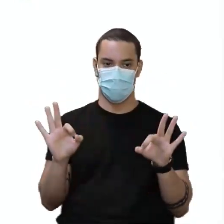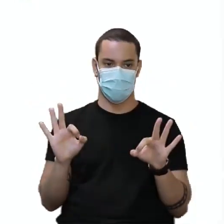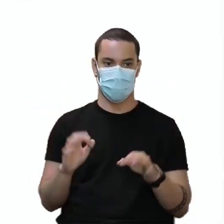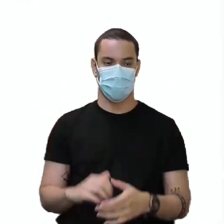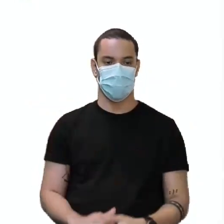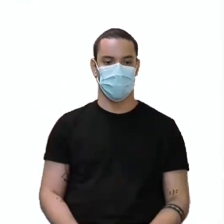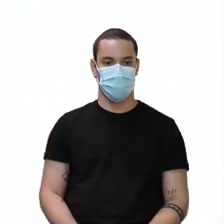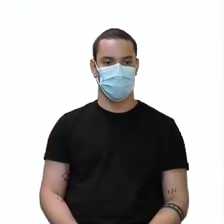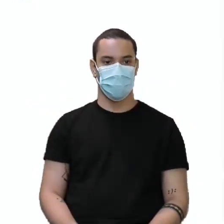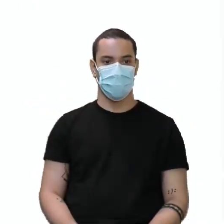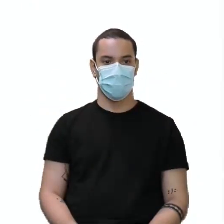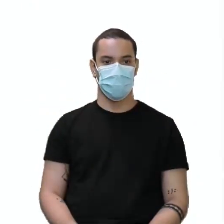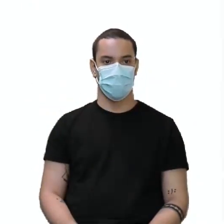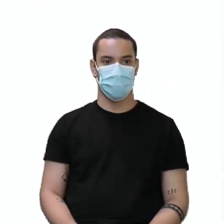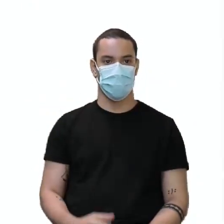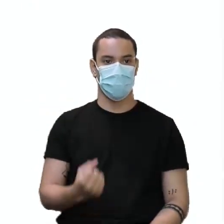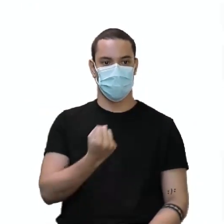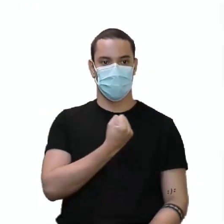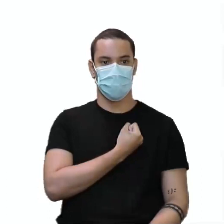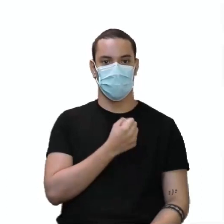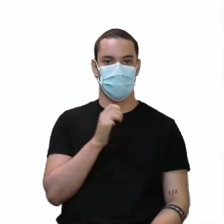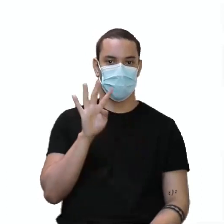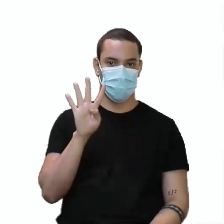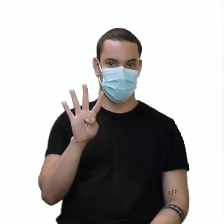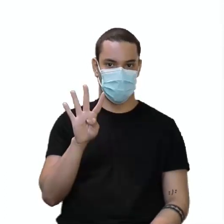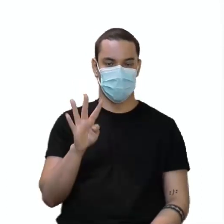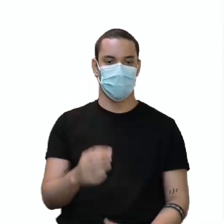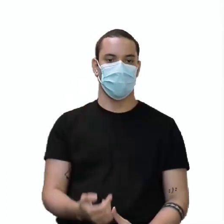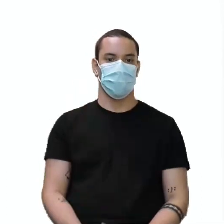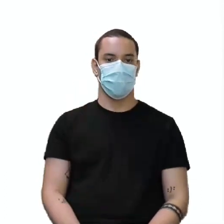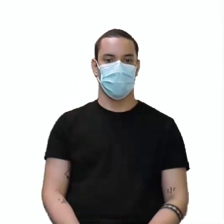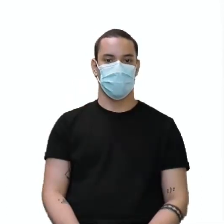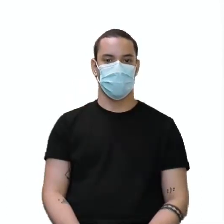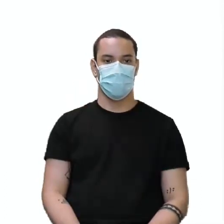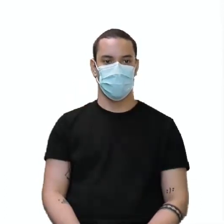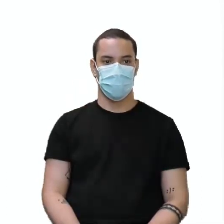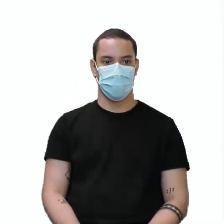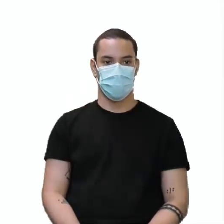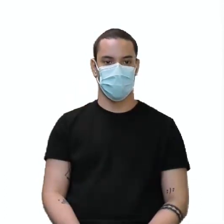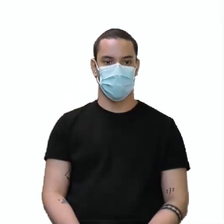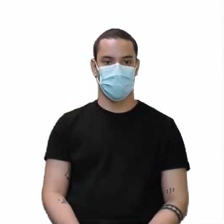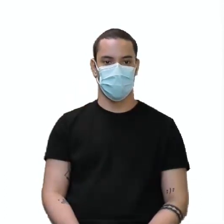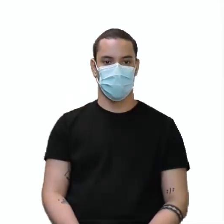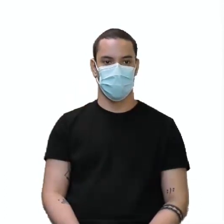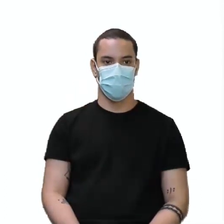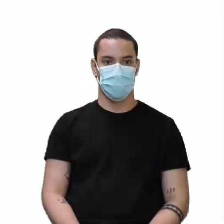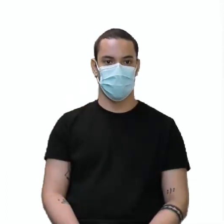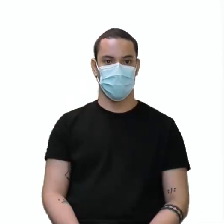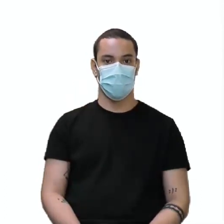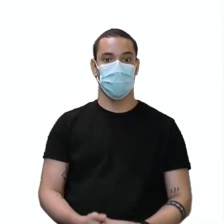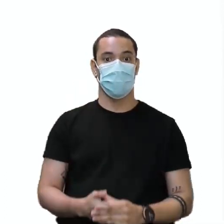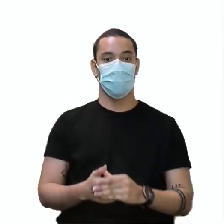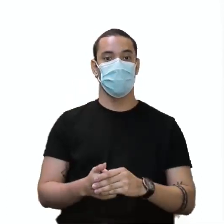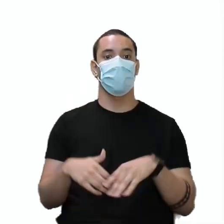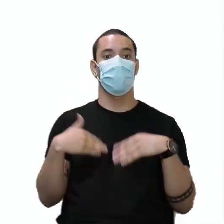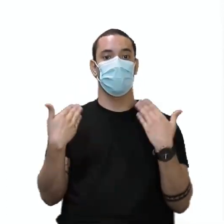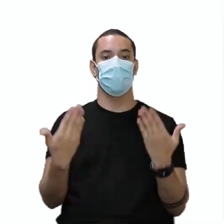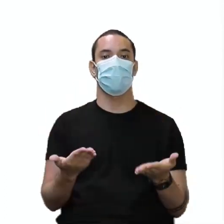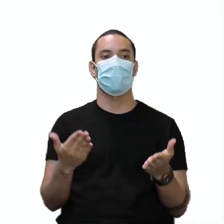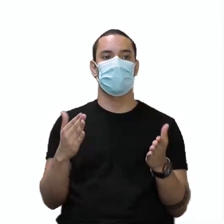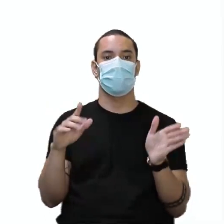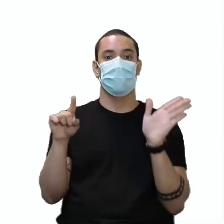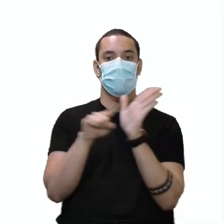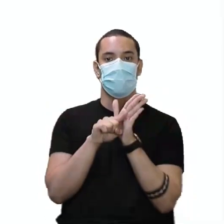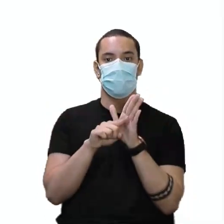E vamos para a questão number 4. Questão 4. Olha aí. Qual a forma negativa da